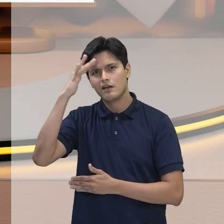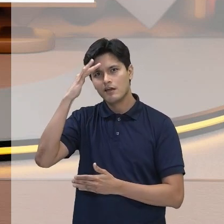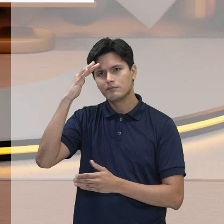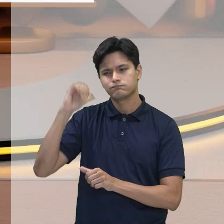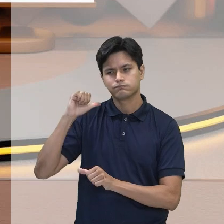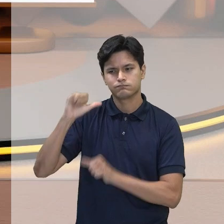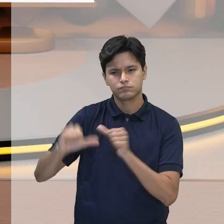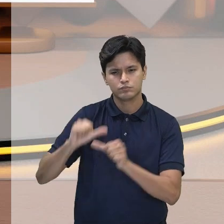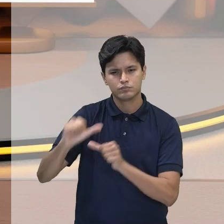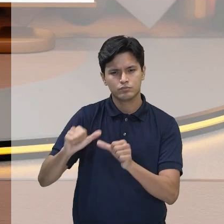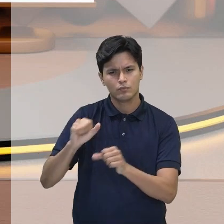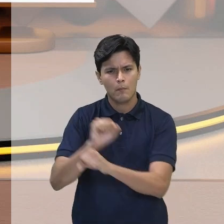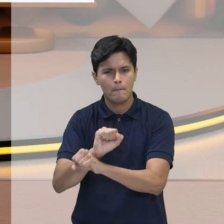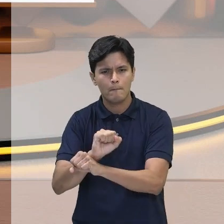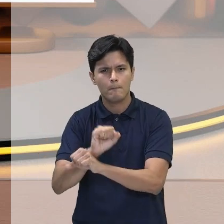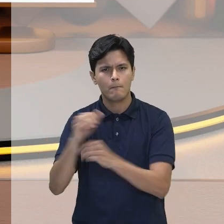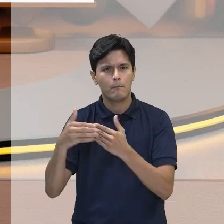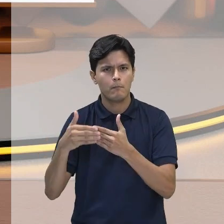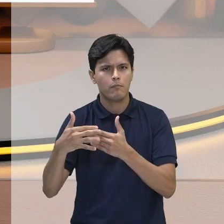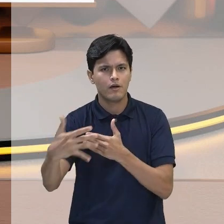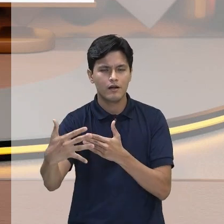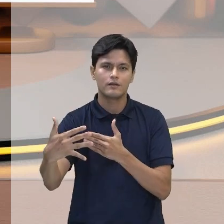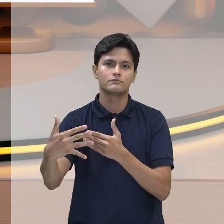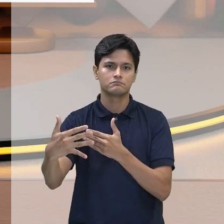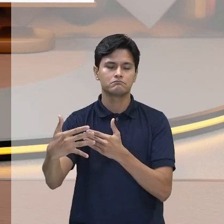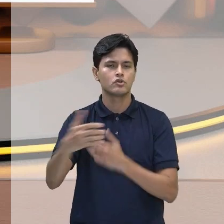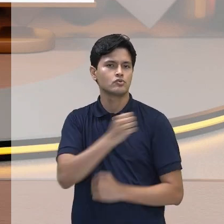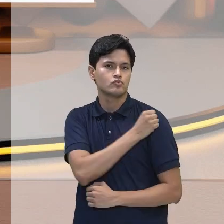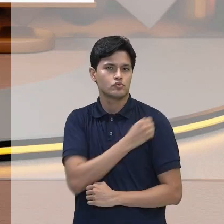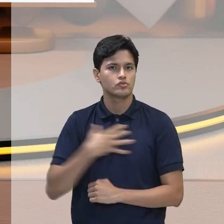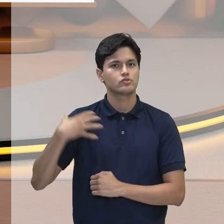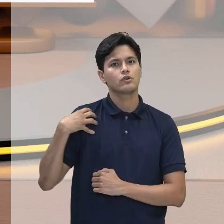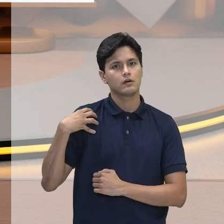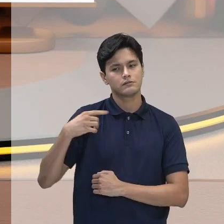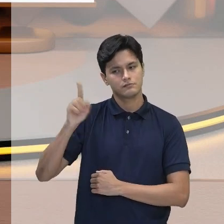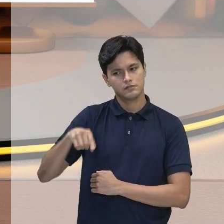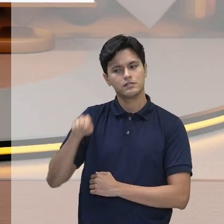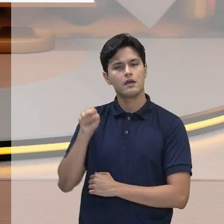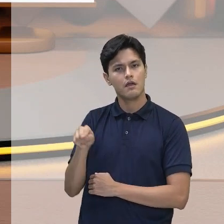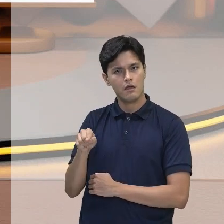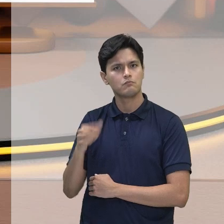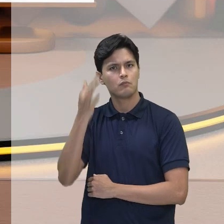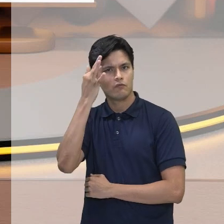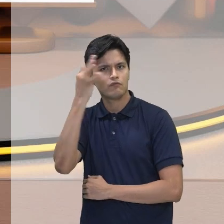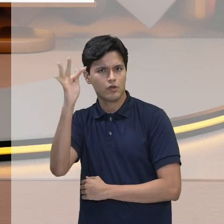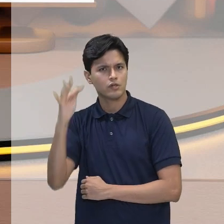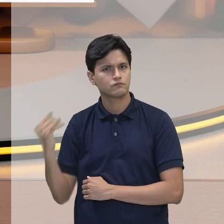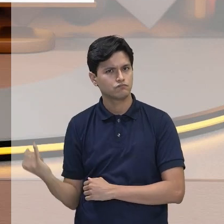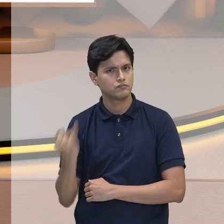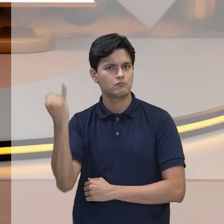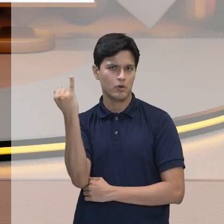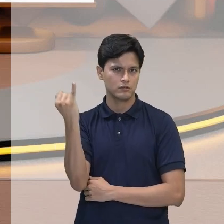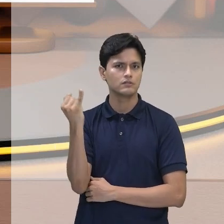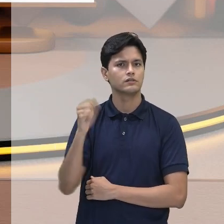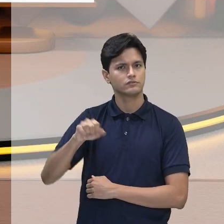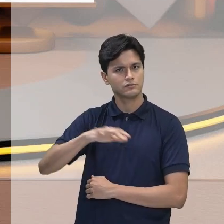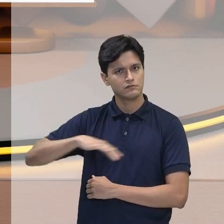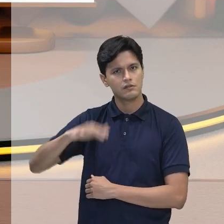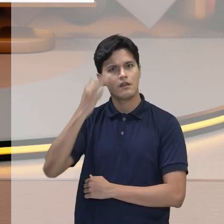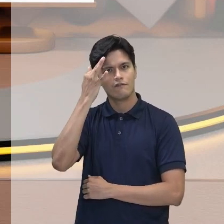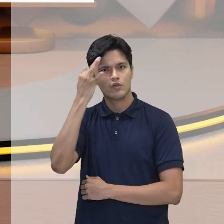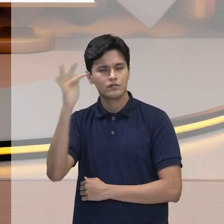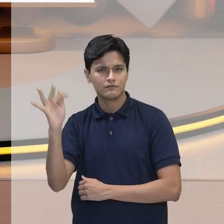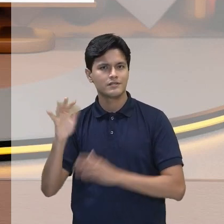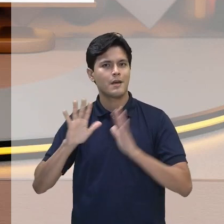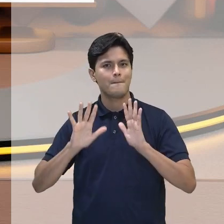Sócrates é considerado talvez um dos grandes, talvez um dos maiores filósofos da história da filosofia, né? Mas depois